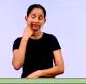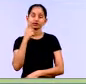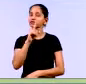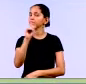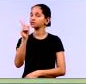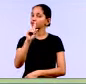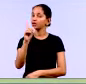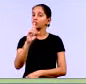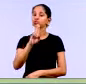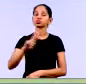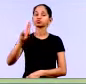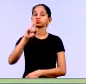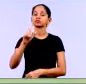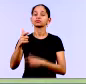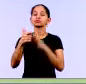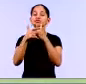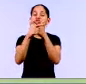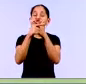7.800 no ano, eu